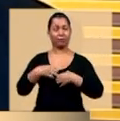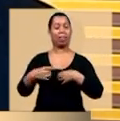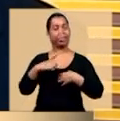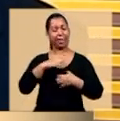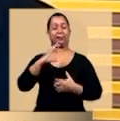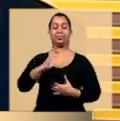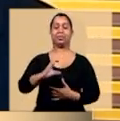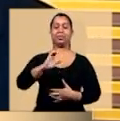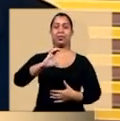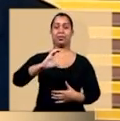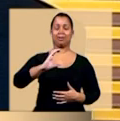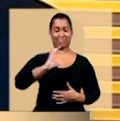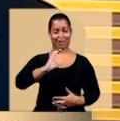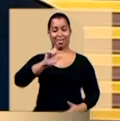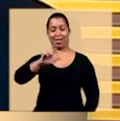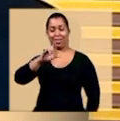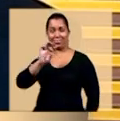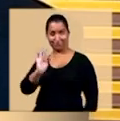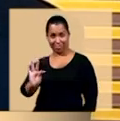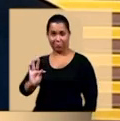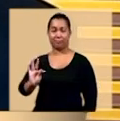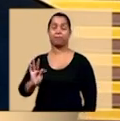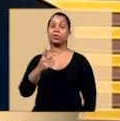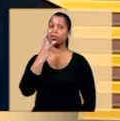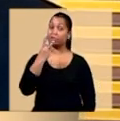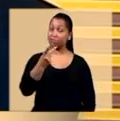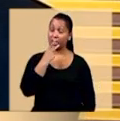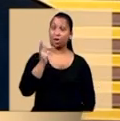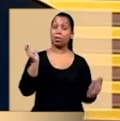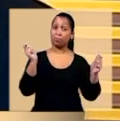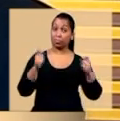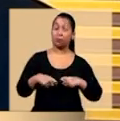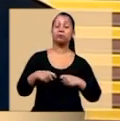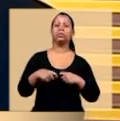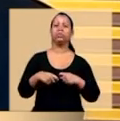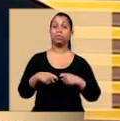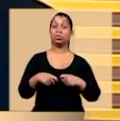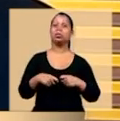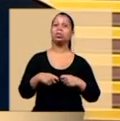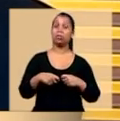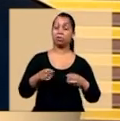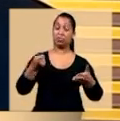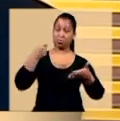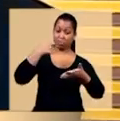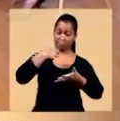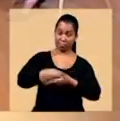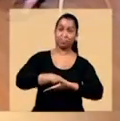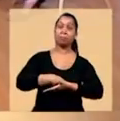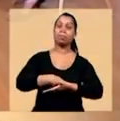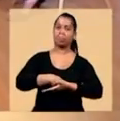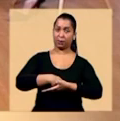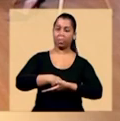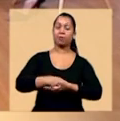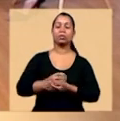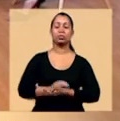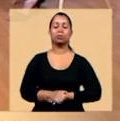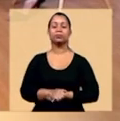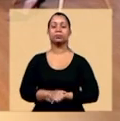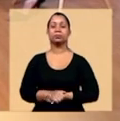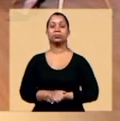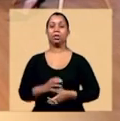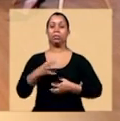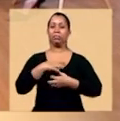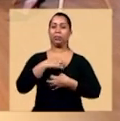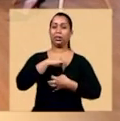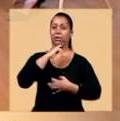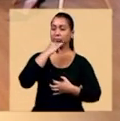CLT que captura, como nós dissemos, a possibilidade de você ter uma reparação para o dano extrapatrimonial. Uma indenização. Crimes contra a honra